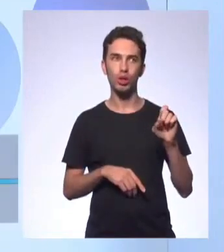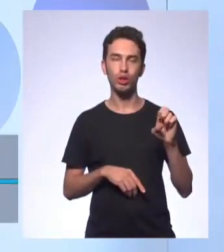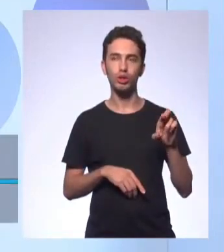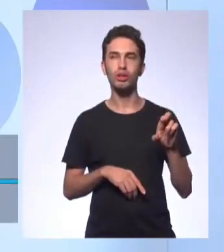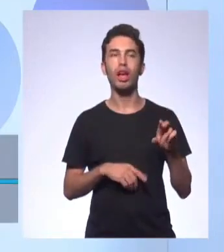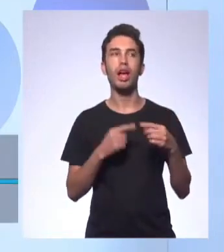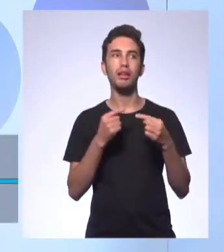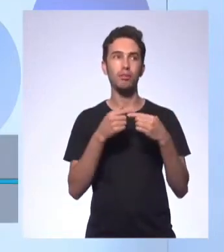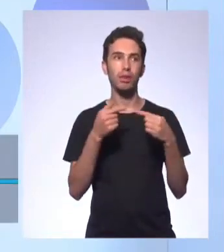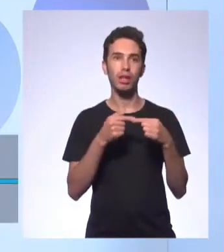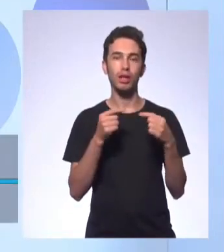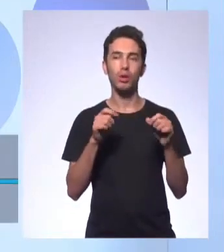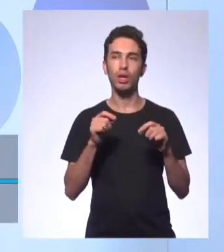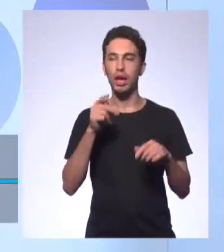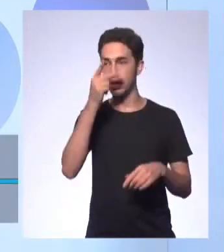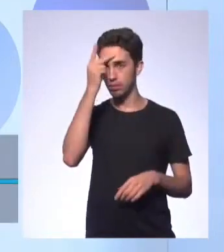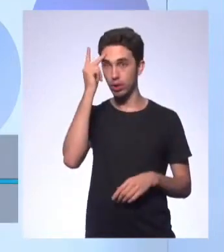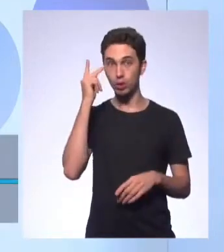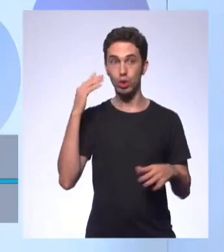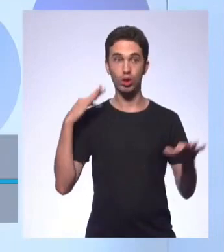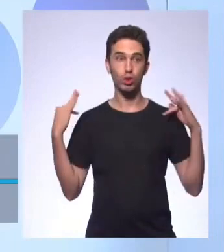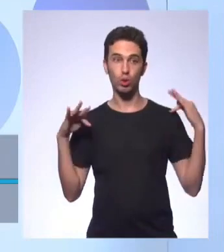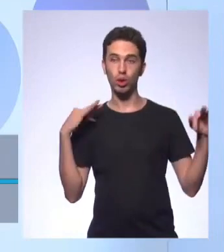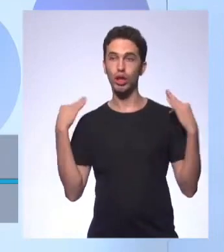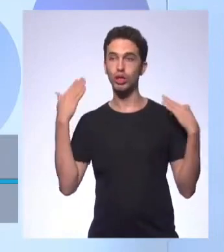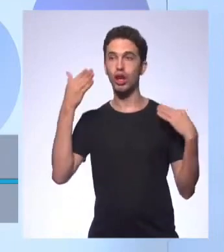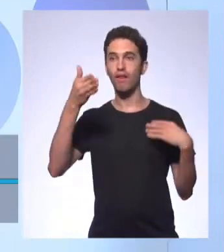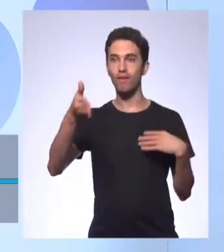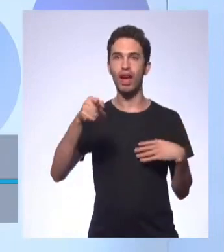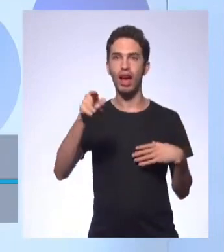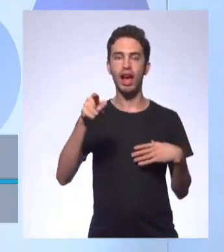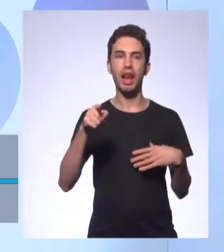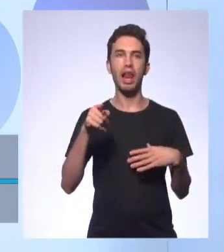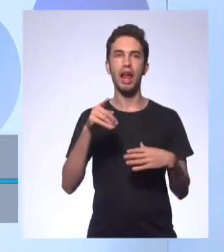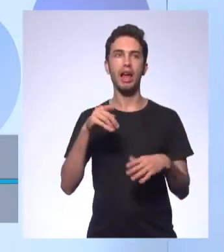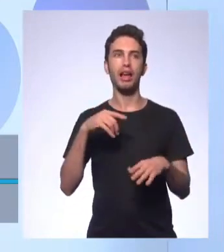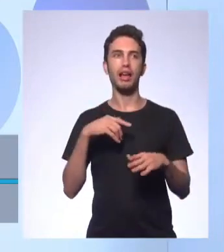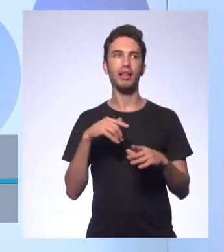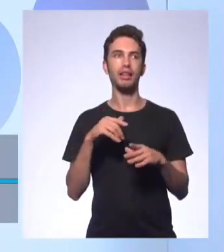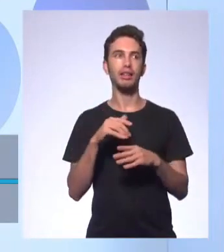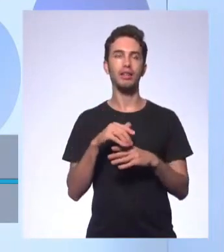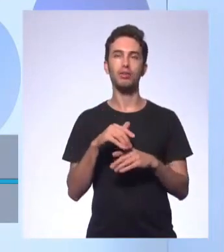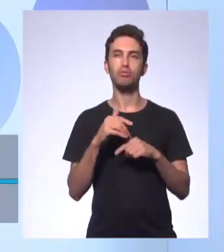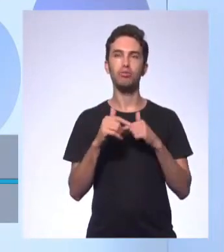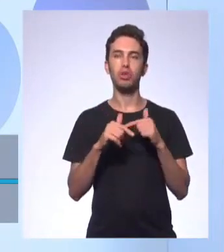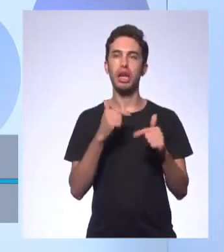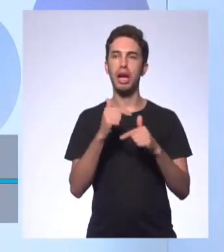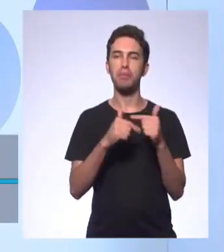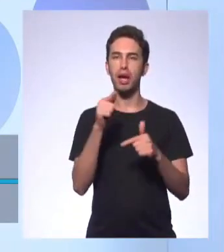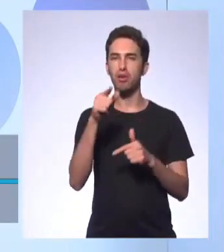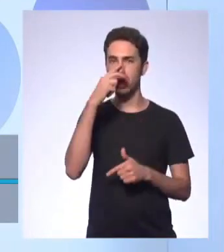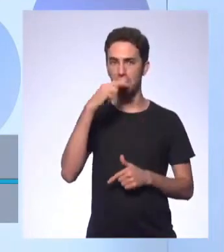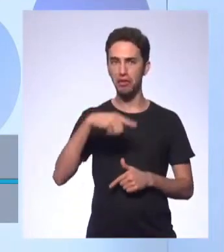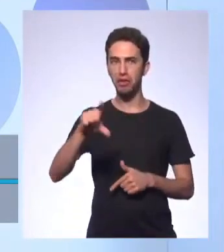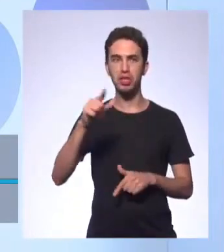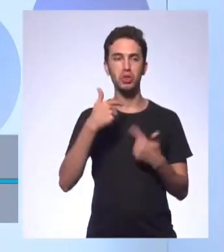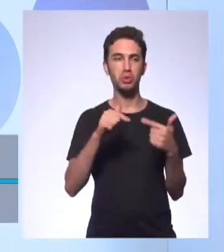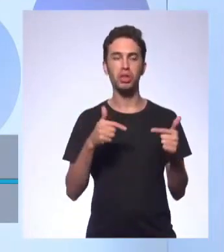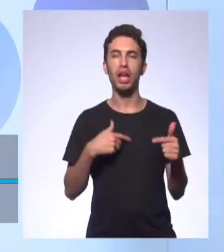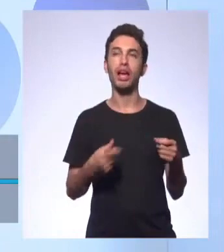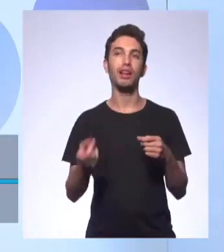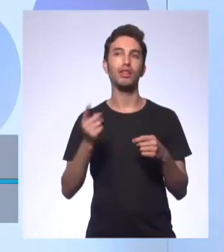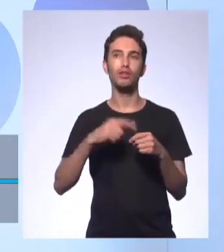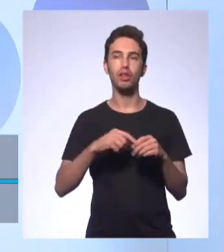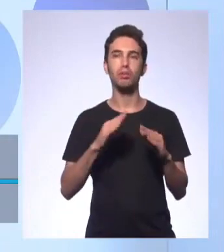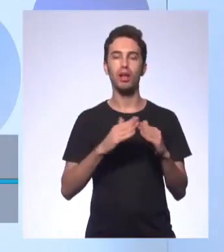naquele local. Sem turistas, sem trabalho para os elefantes. Sim, o assunto é... esse